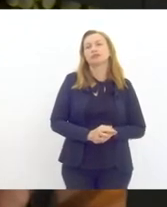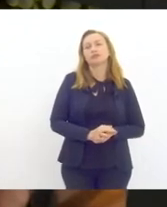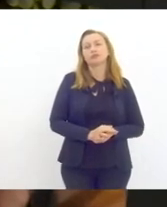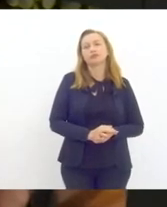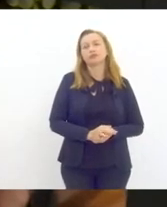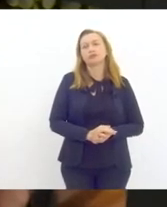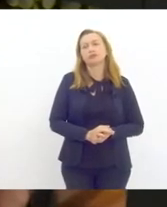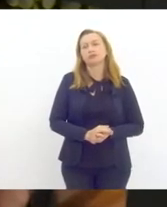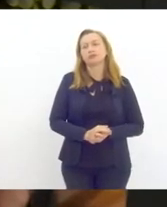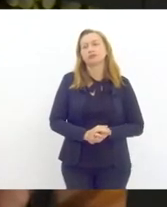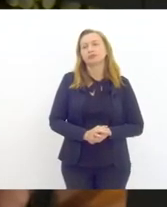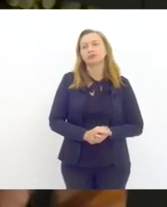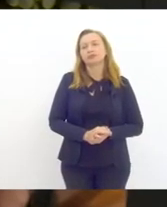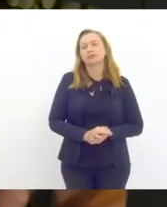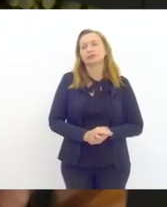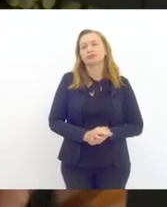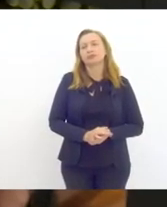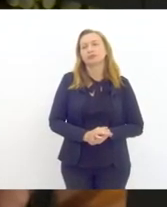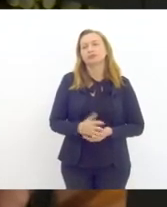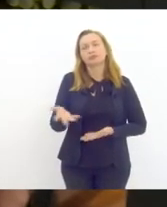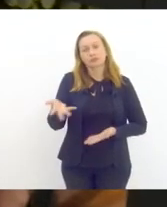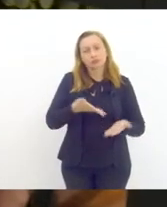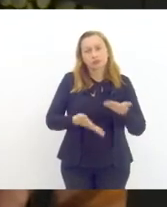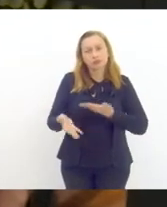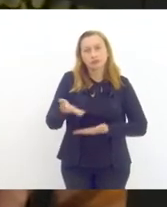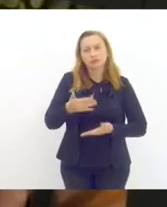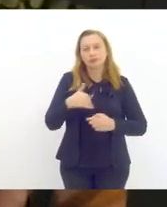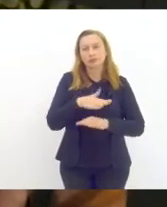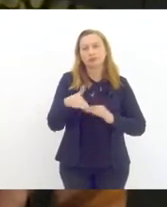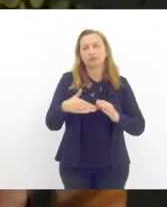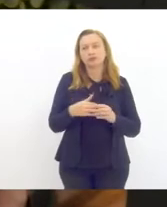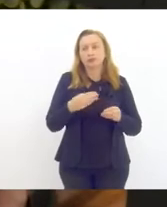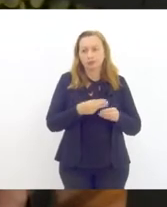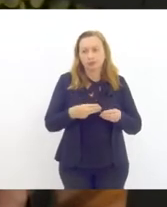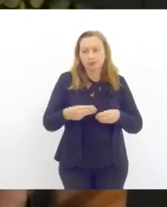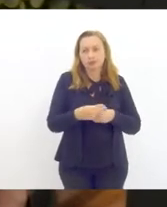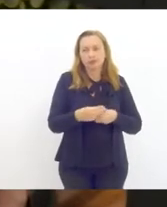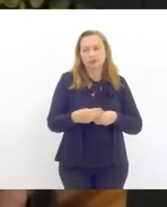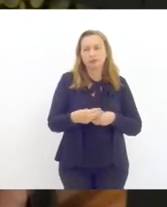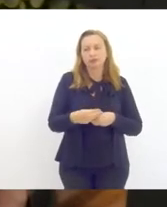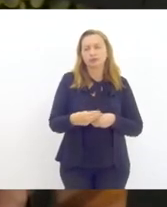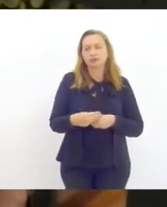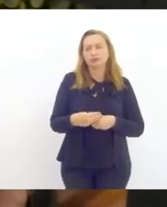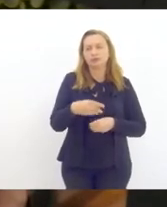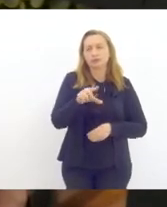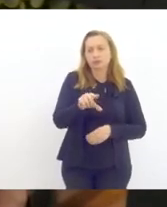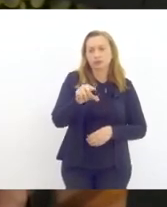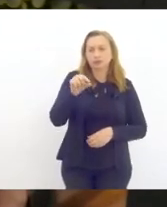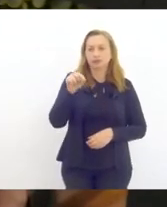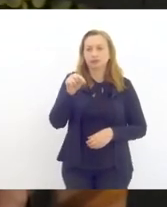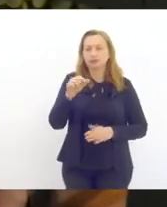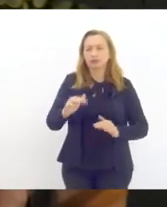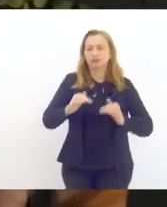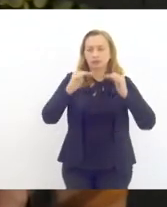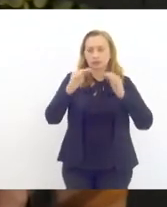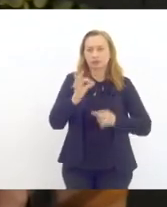seriam as efetivas participações de todos os municípios a partir da decisão do